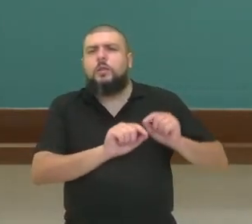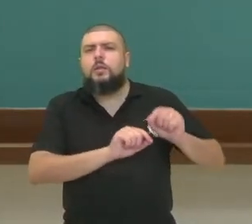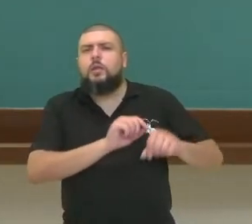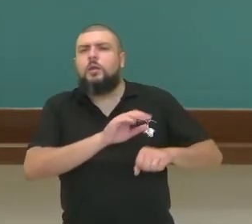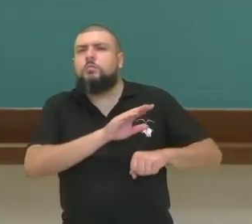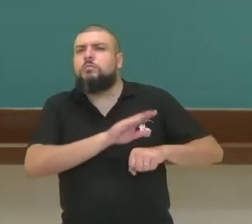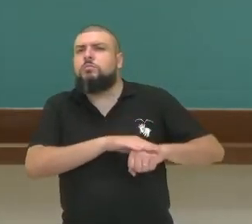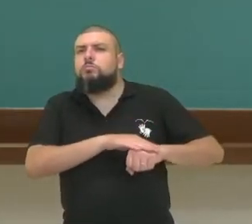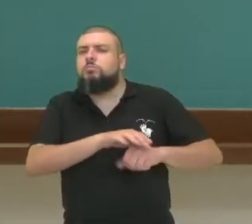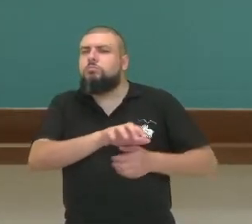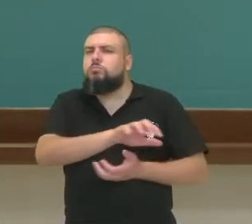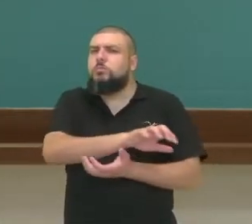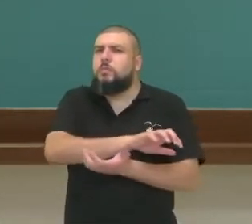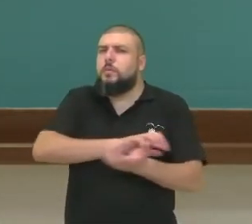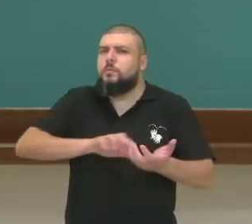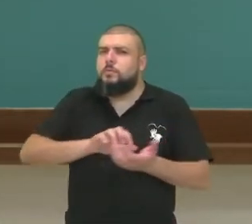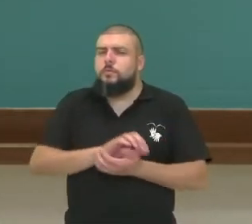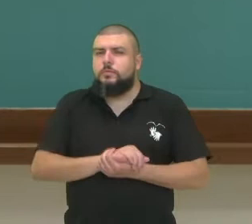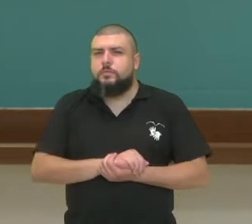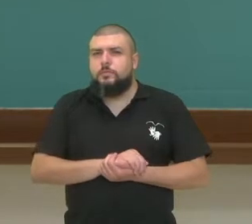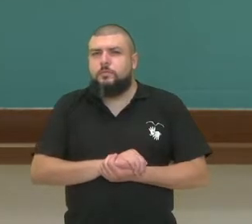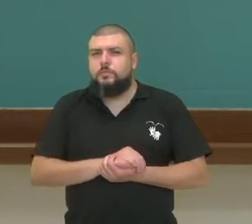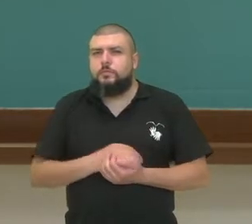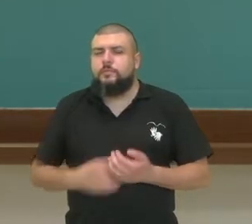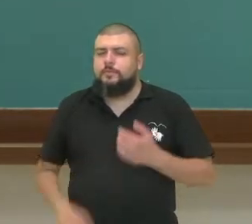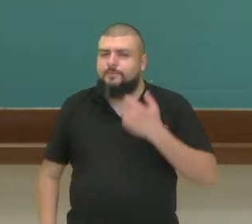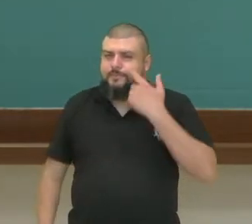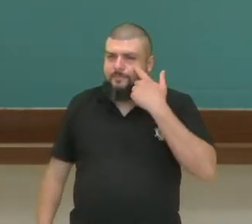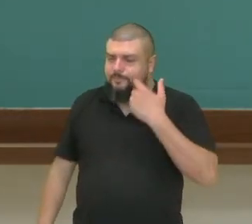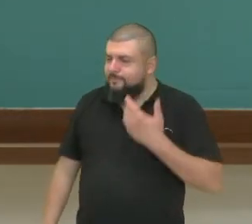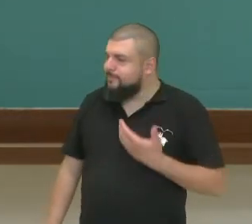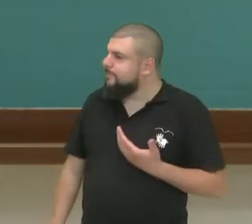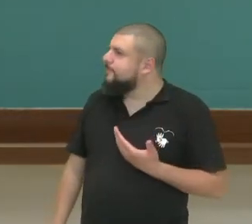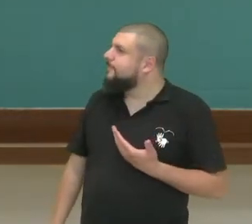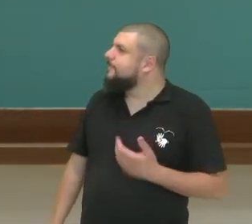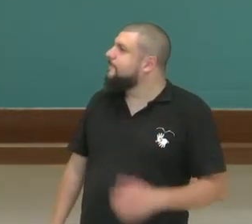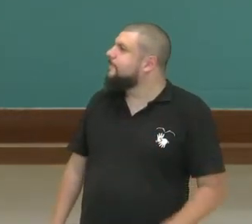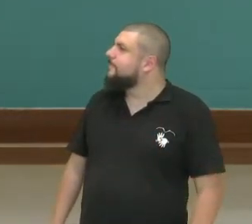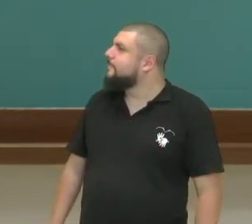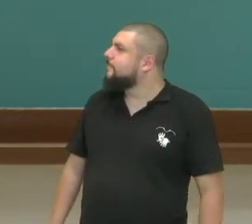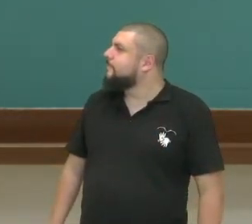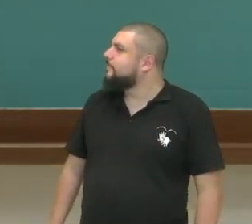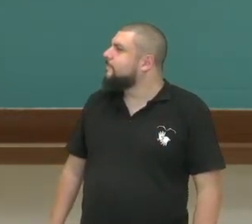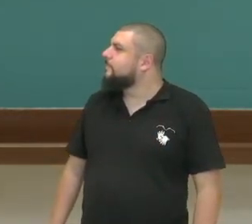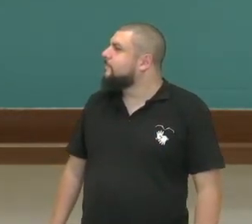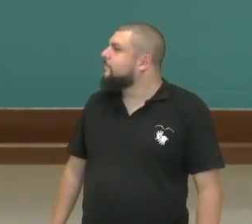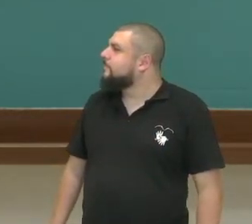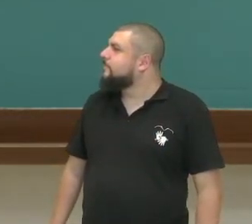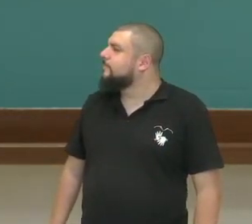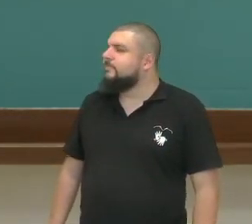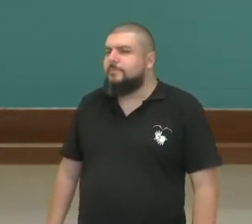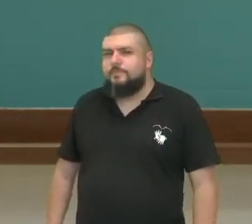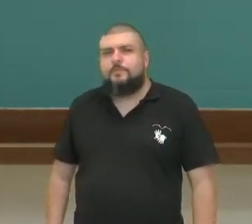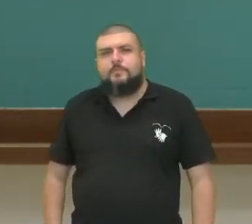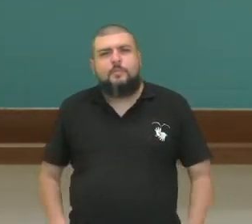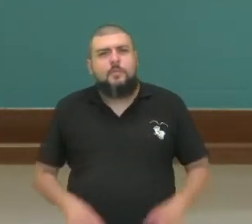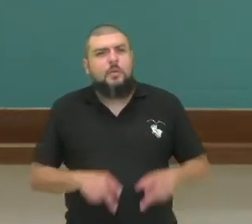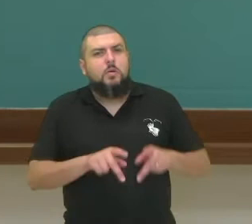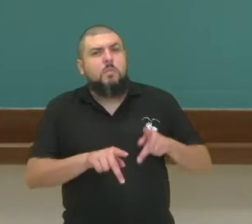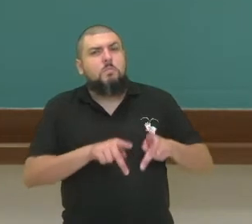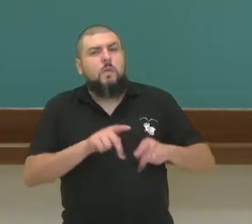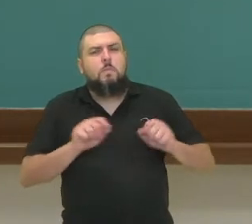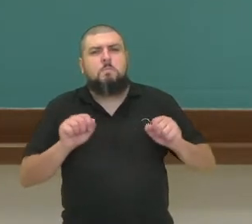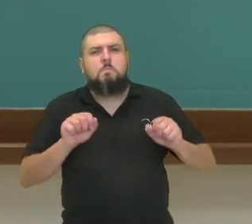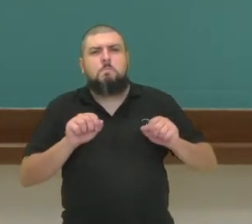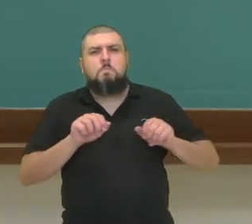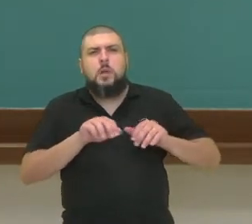sido estabelecido? Então aqui nós temos um protesto devidamente ilustrado com uma grande participação popular e que você tem uma